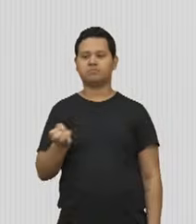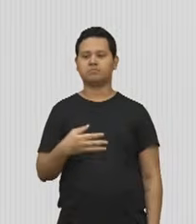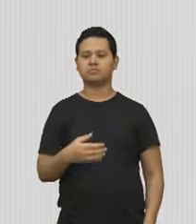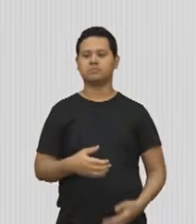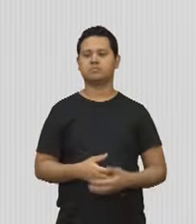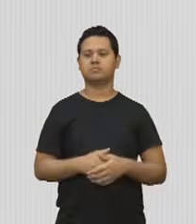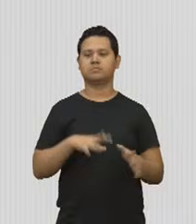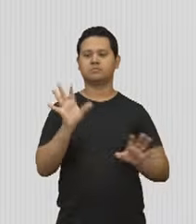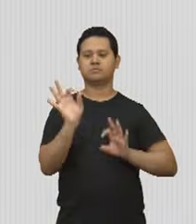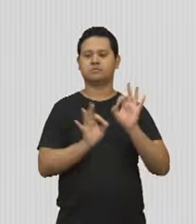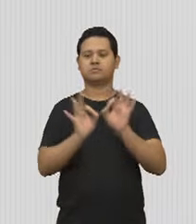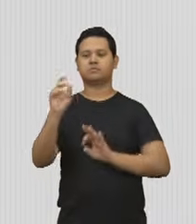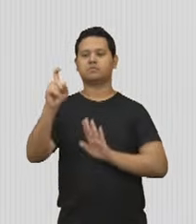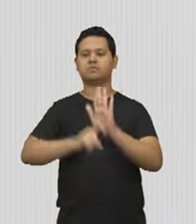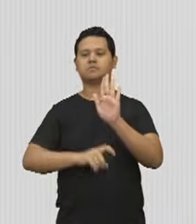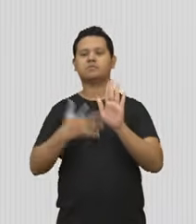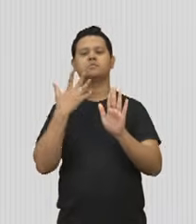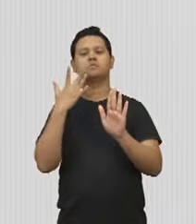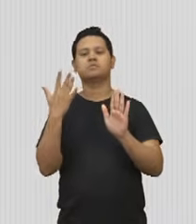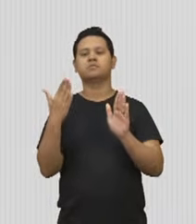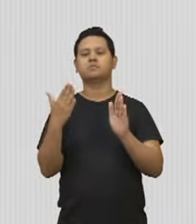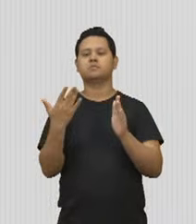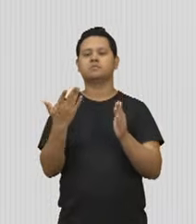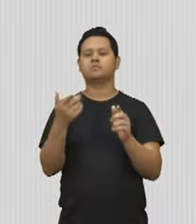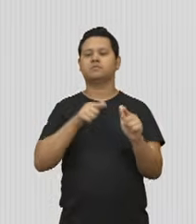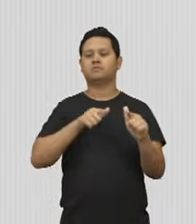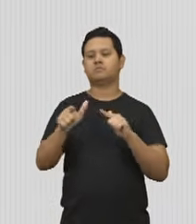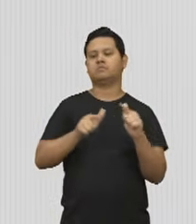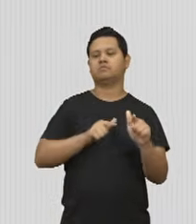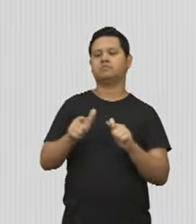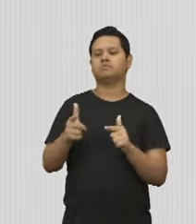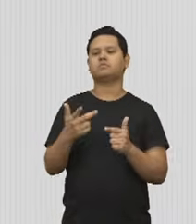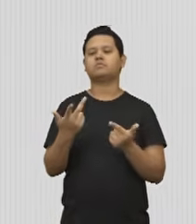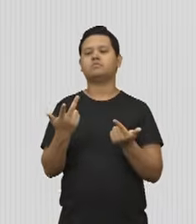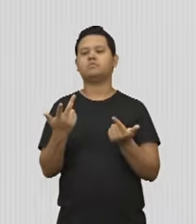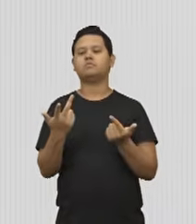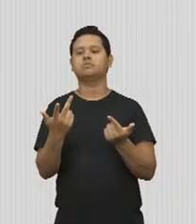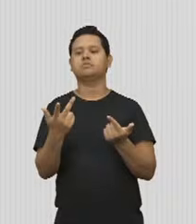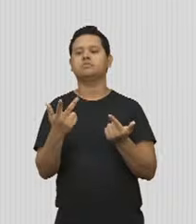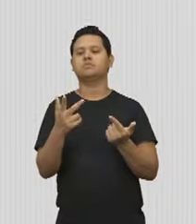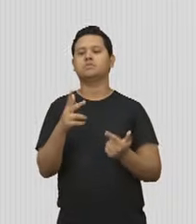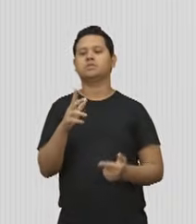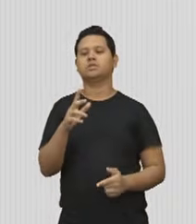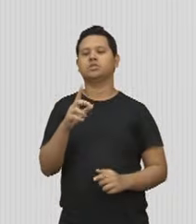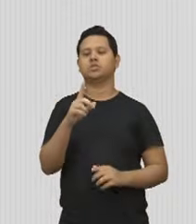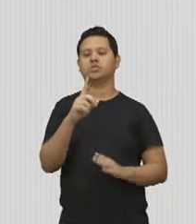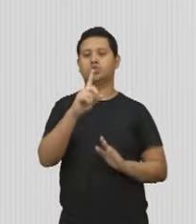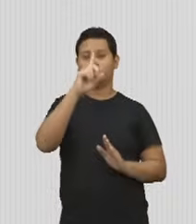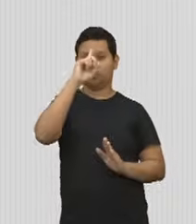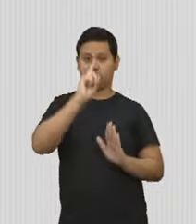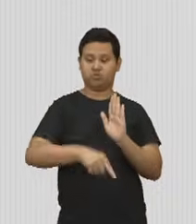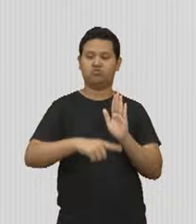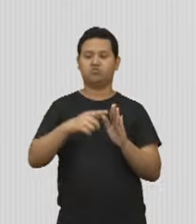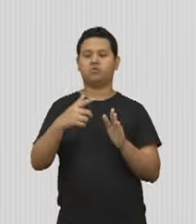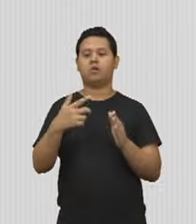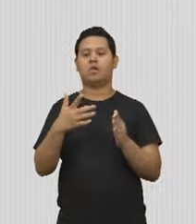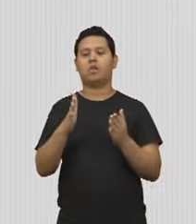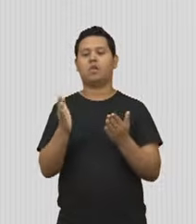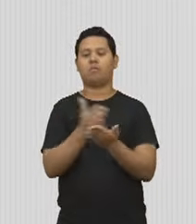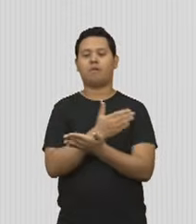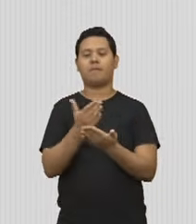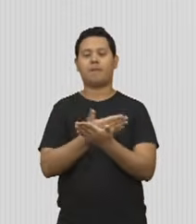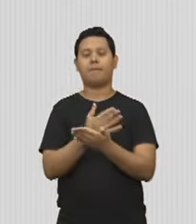tributária. Domicílio eletrônico, supressão de práticas contábeis superadas, né, como exigência de livros fiscais em